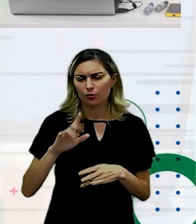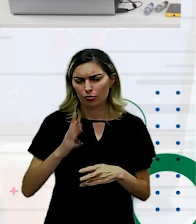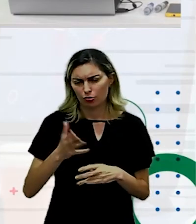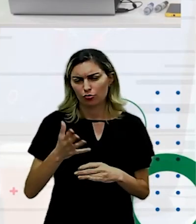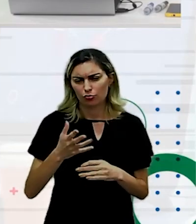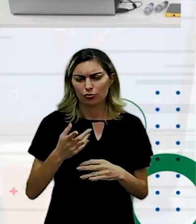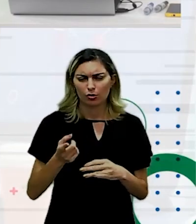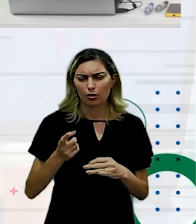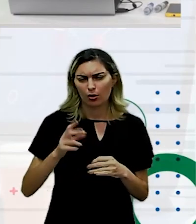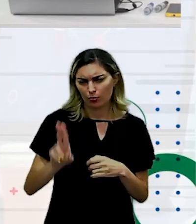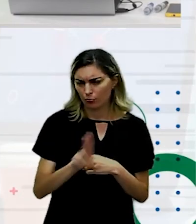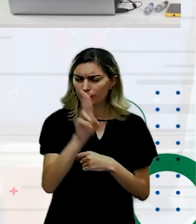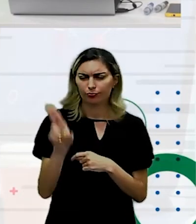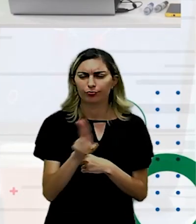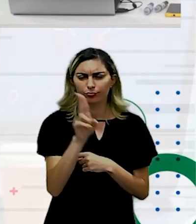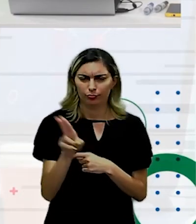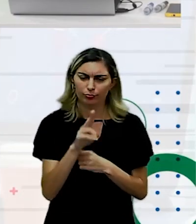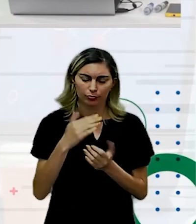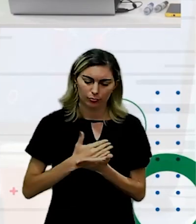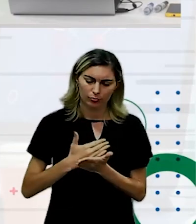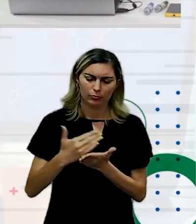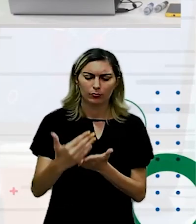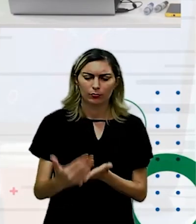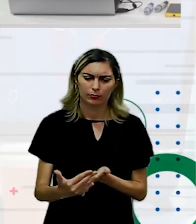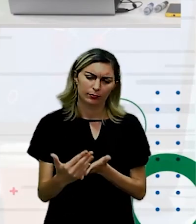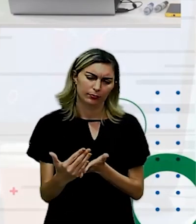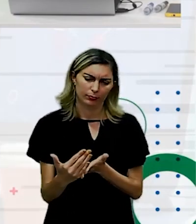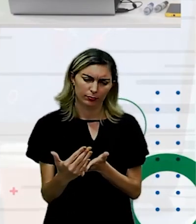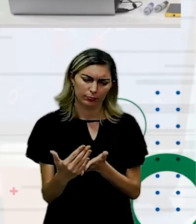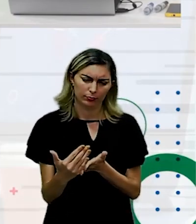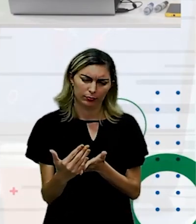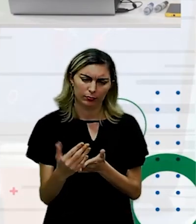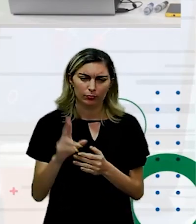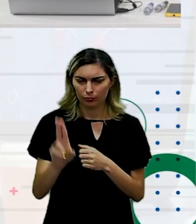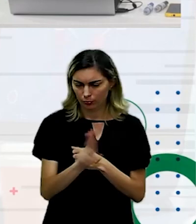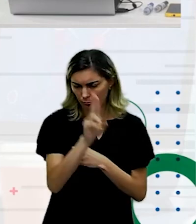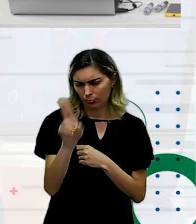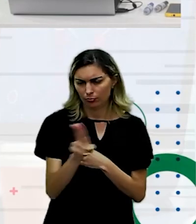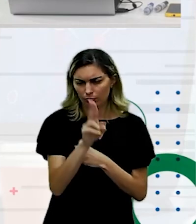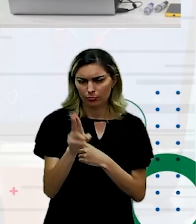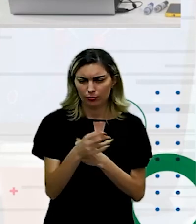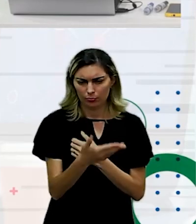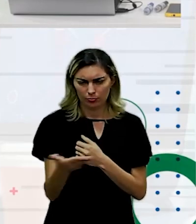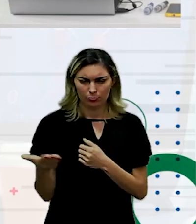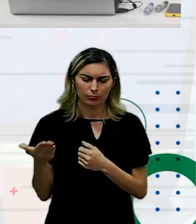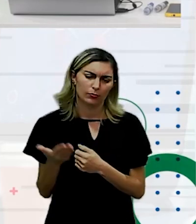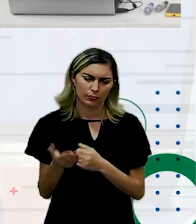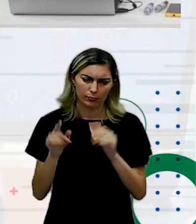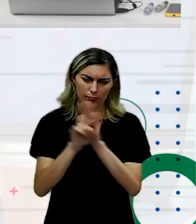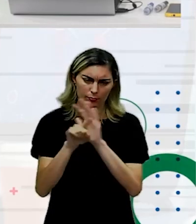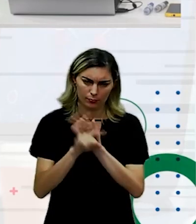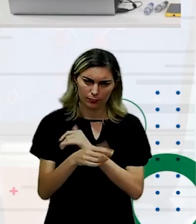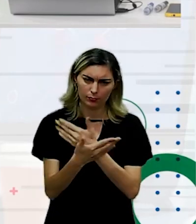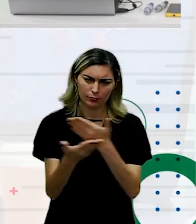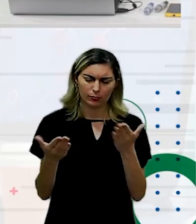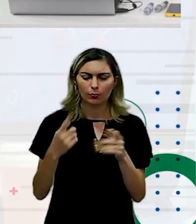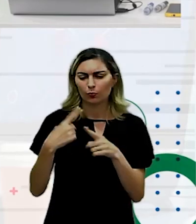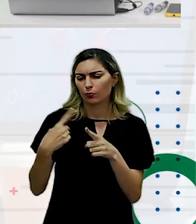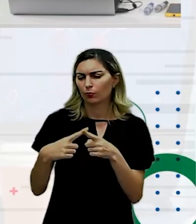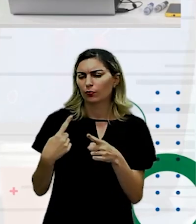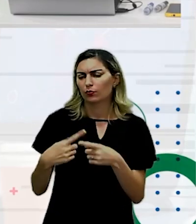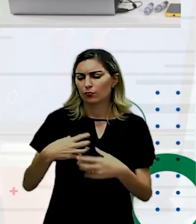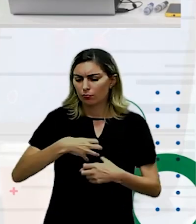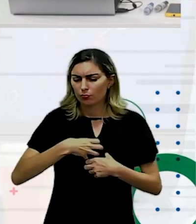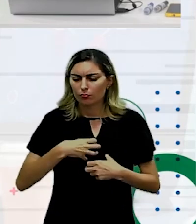para o seu usuário começar a utilizá-lo. Você identifica os erros, pergunta a ele o que ele sentiu